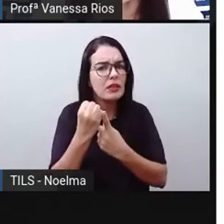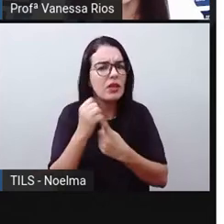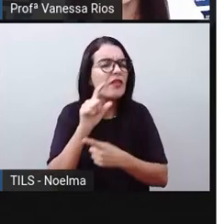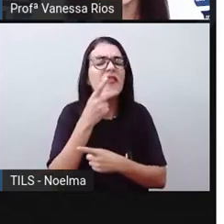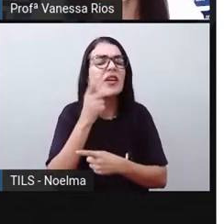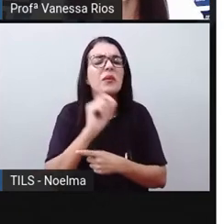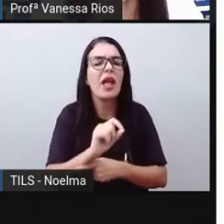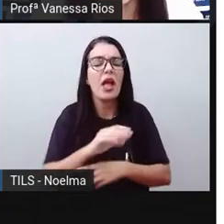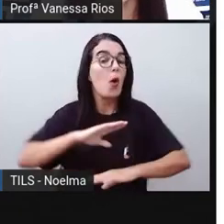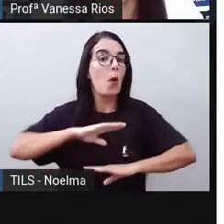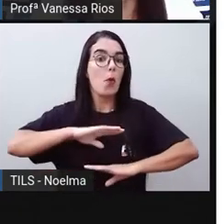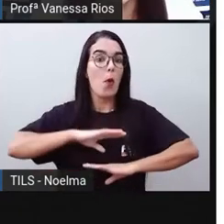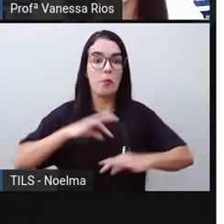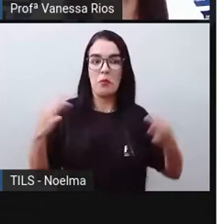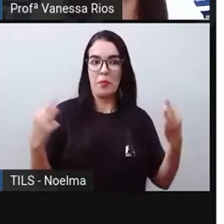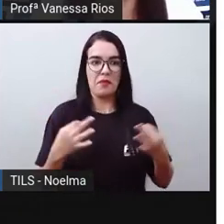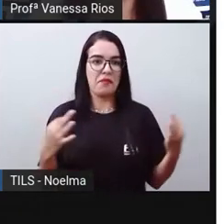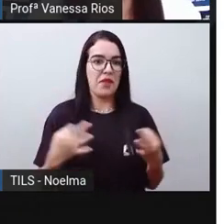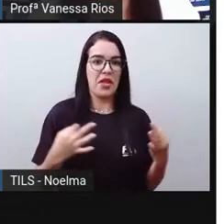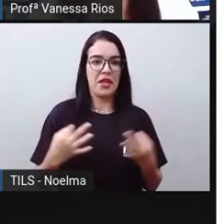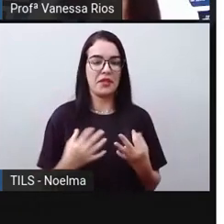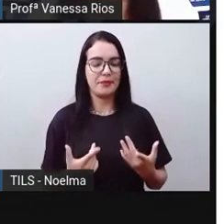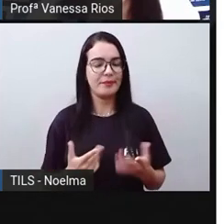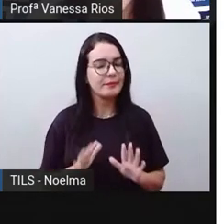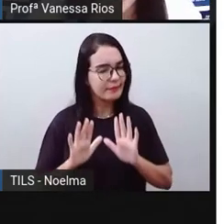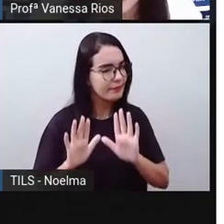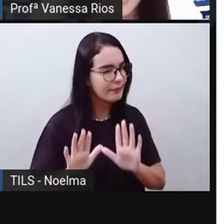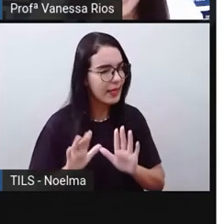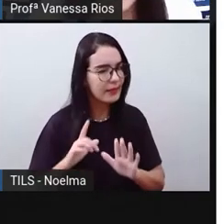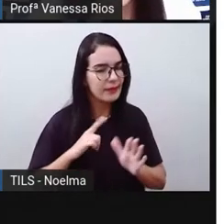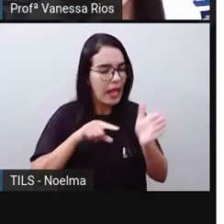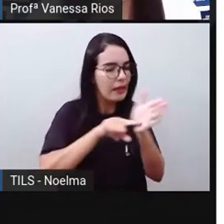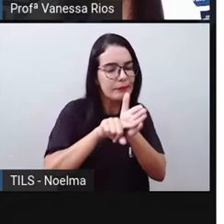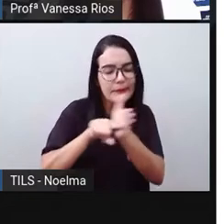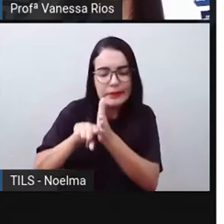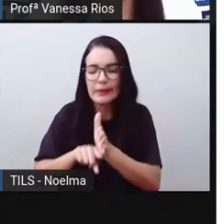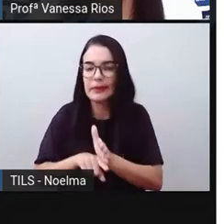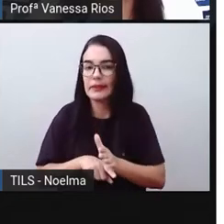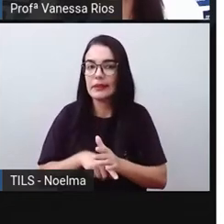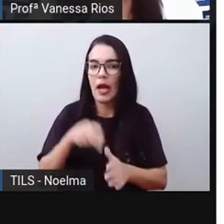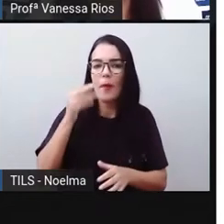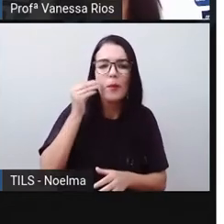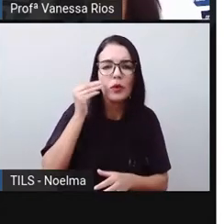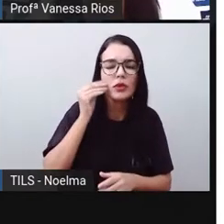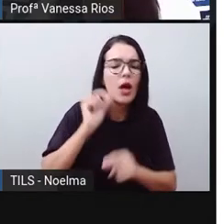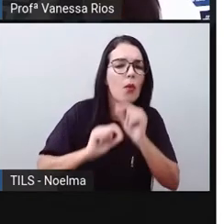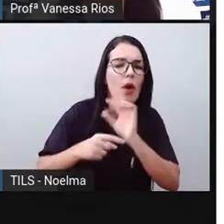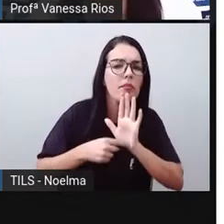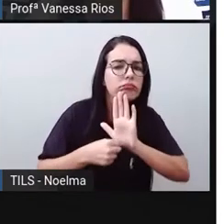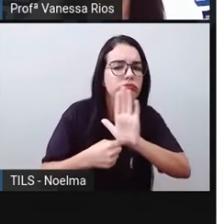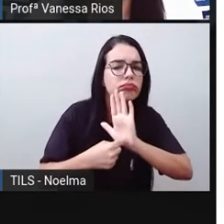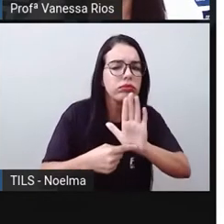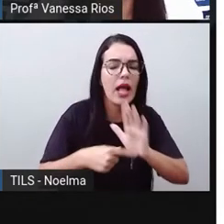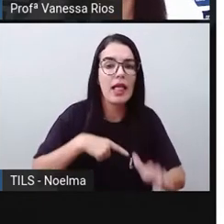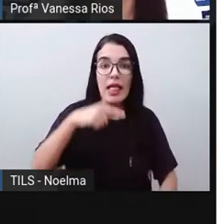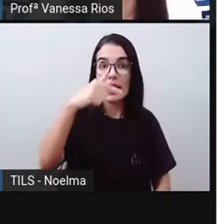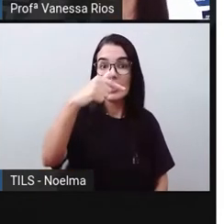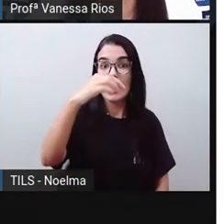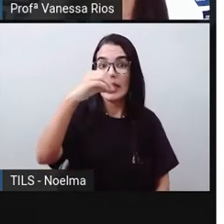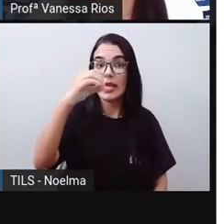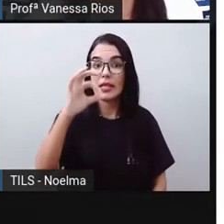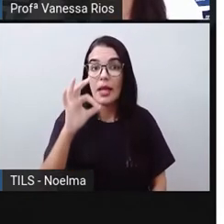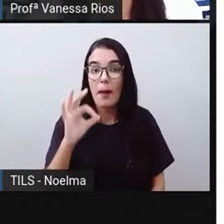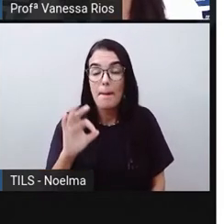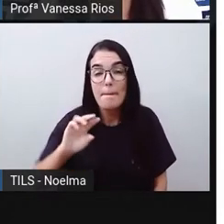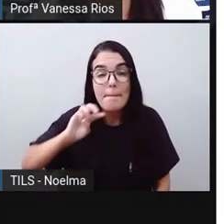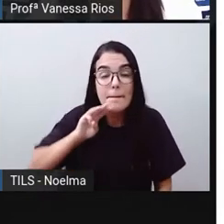perfeito. Existem aí, né, pesquisas indicam 70 milhões de pessoas em todo o mundo